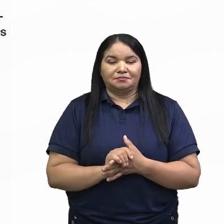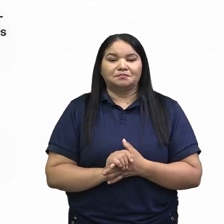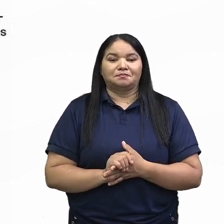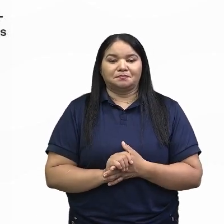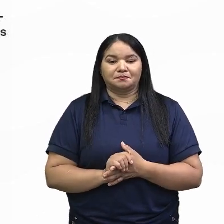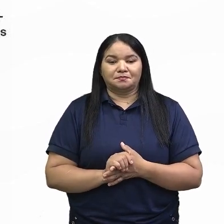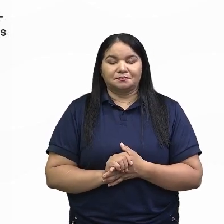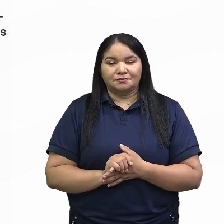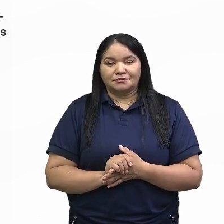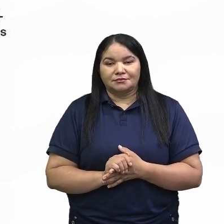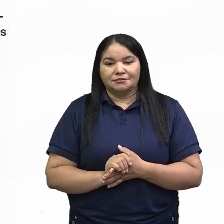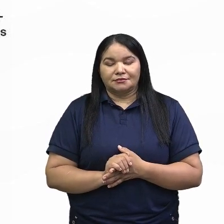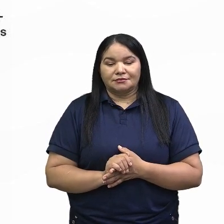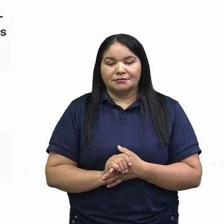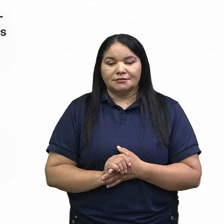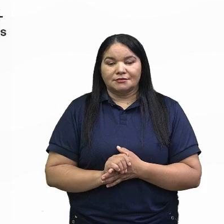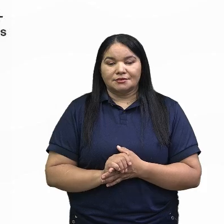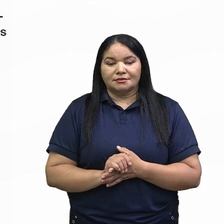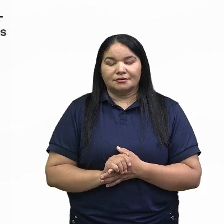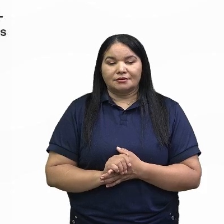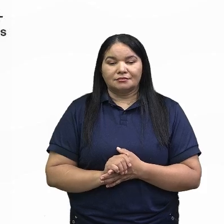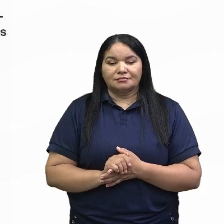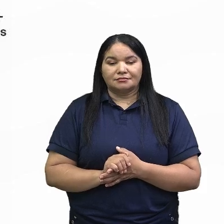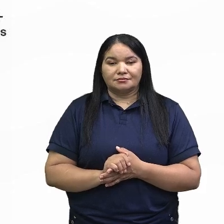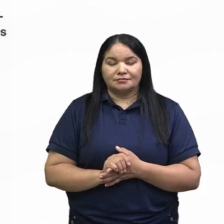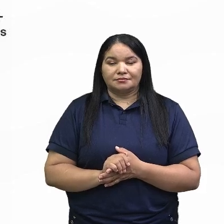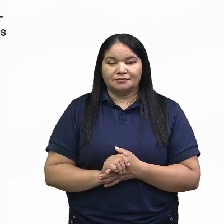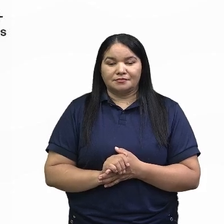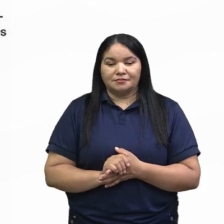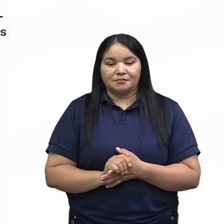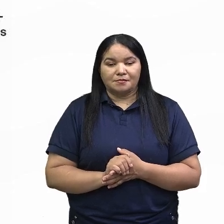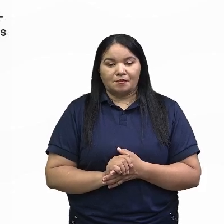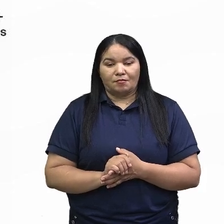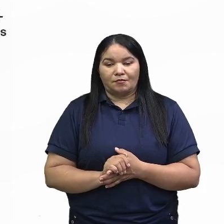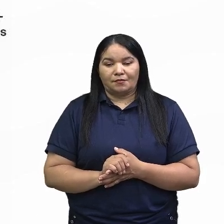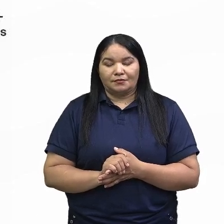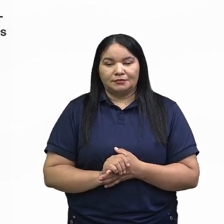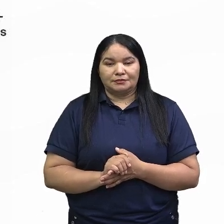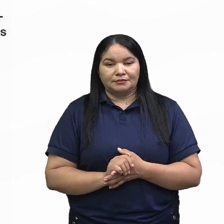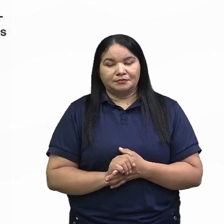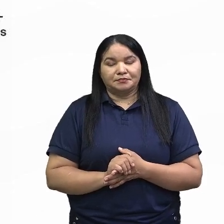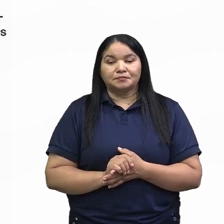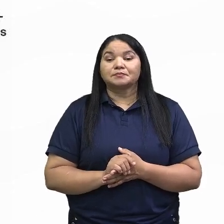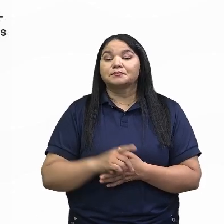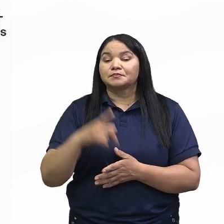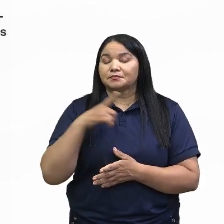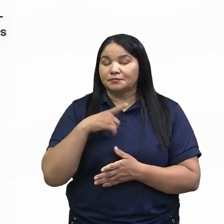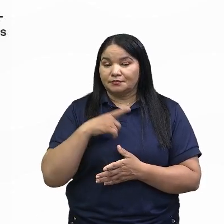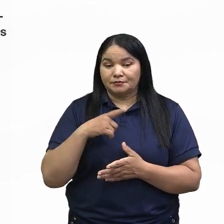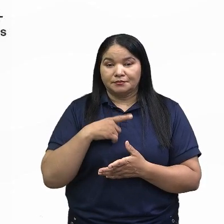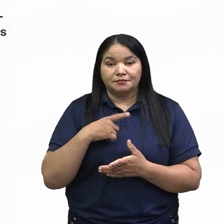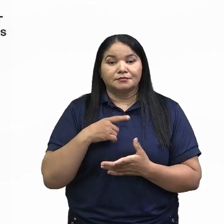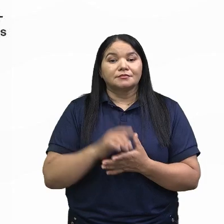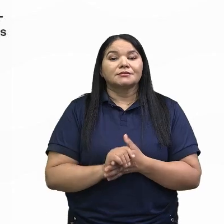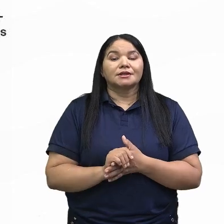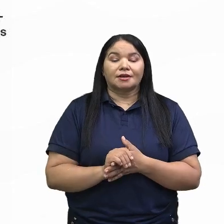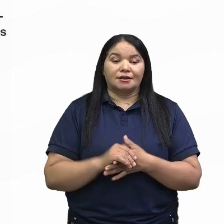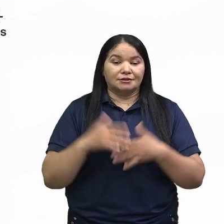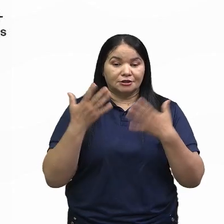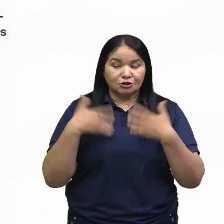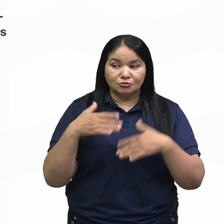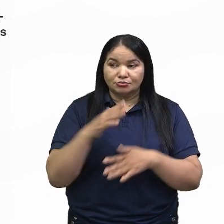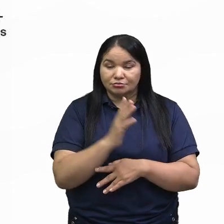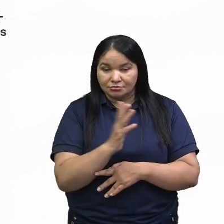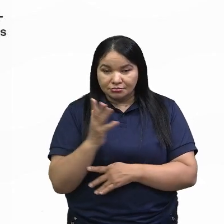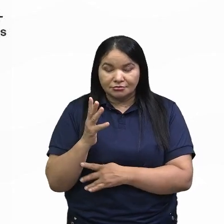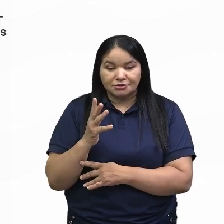abastecidos, certo? Que geralmente tem em grande quantidade na natureza e que